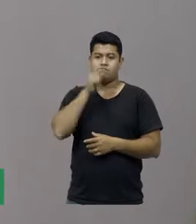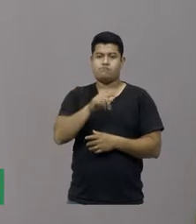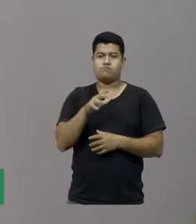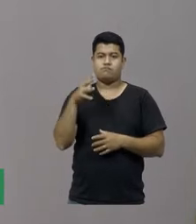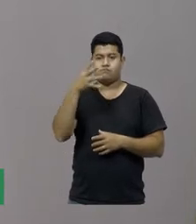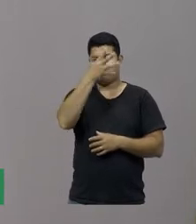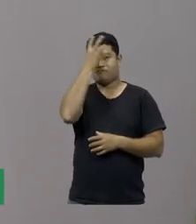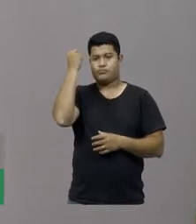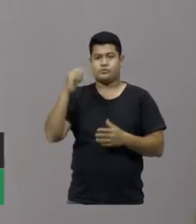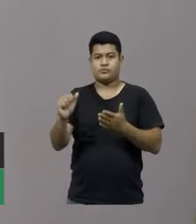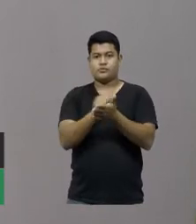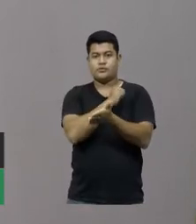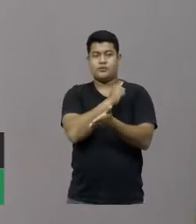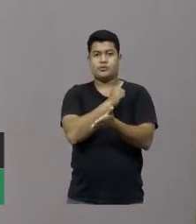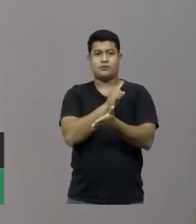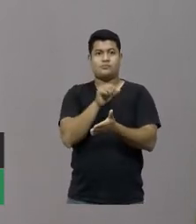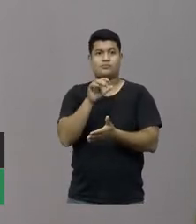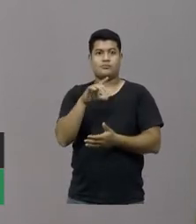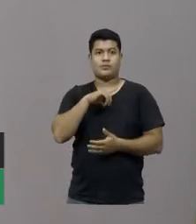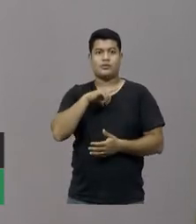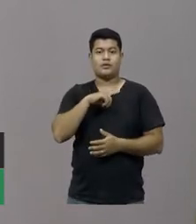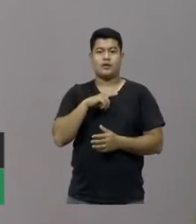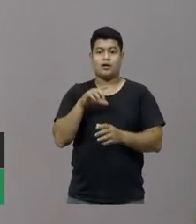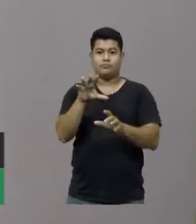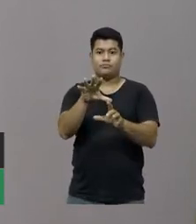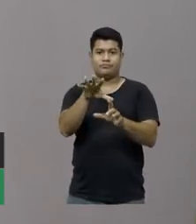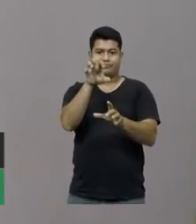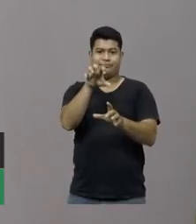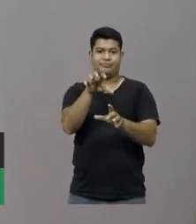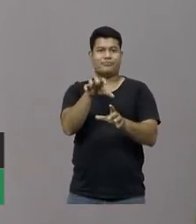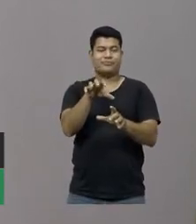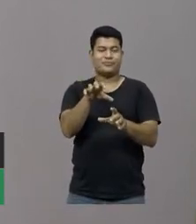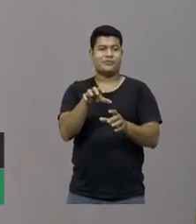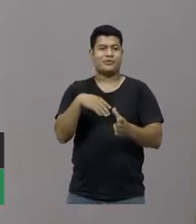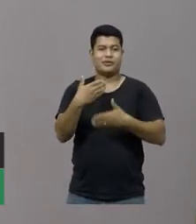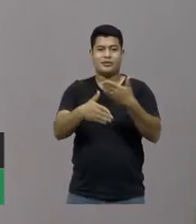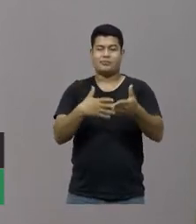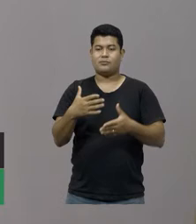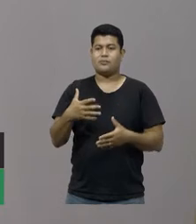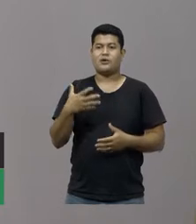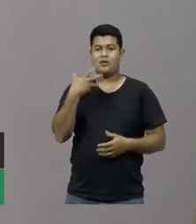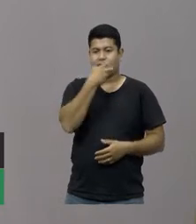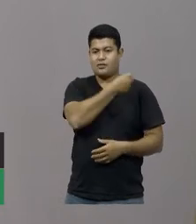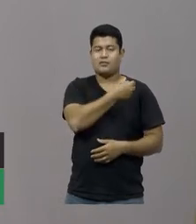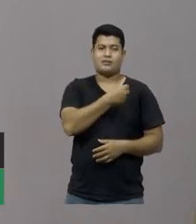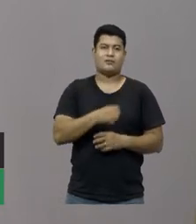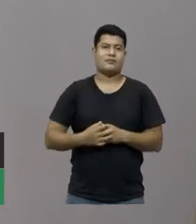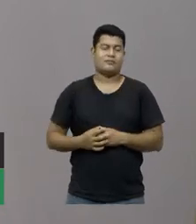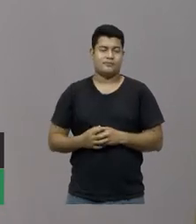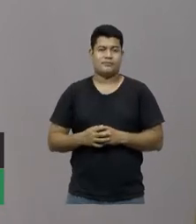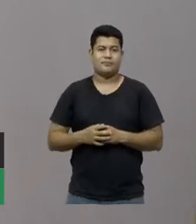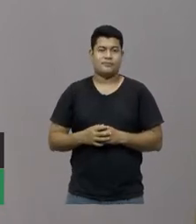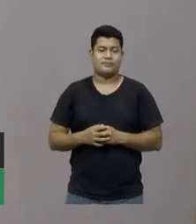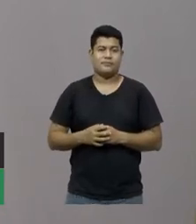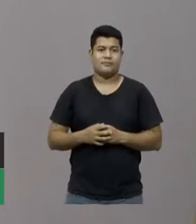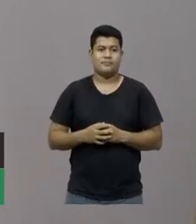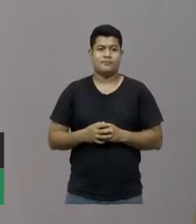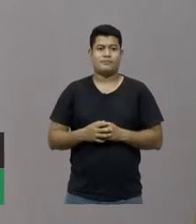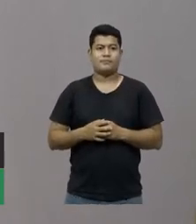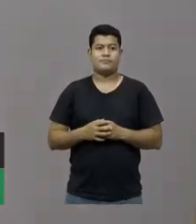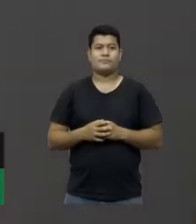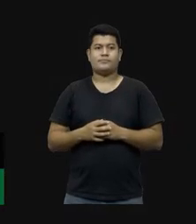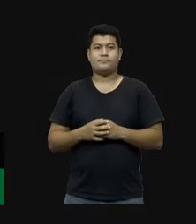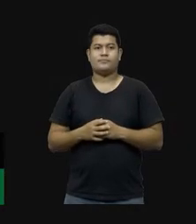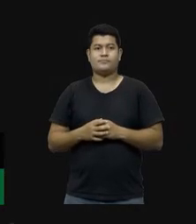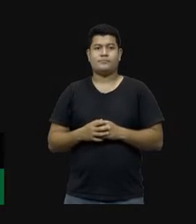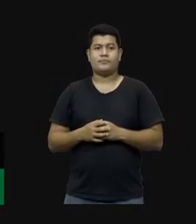Mas existe o print da tela que fica permanente. Vamos lá, a primeira foto. Olha a primeira foto